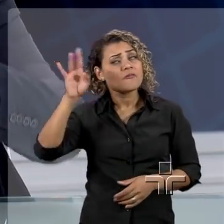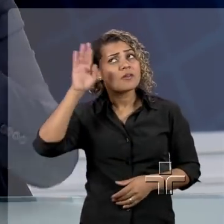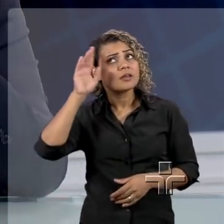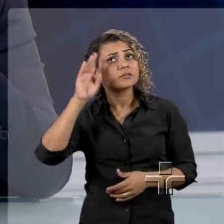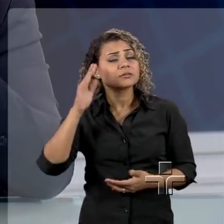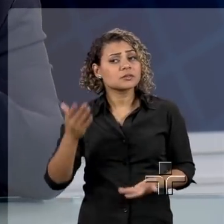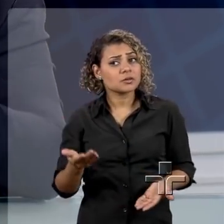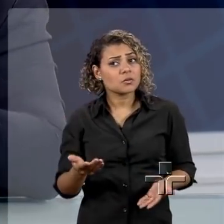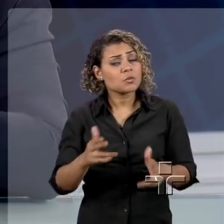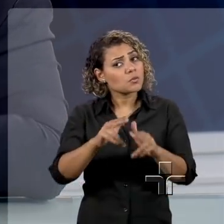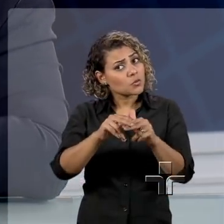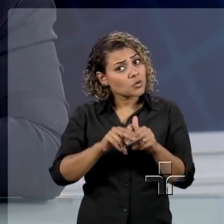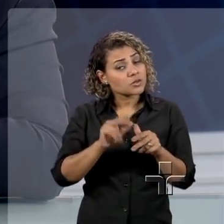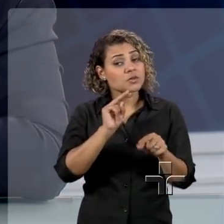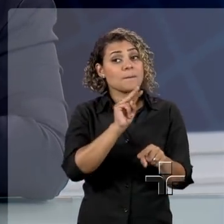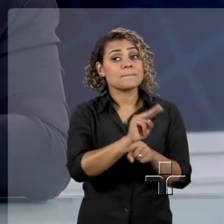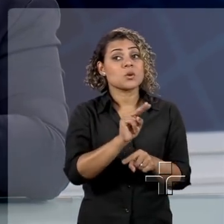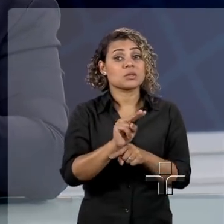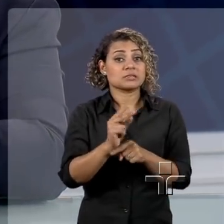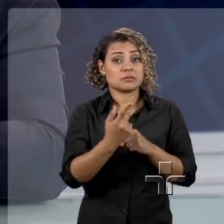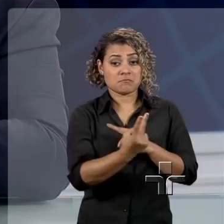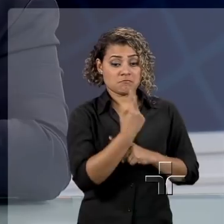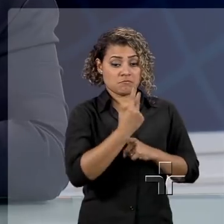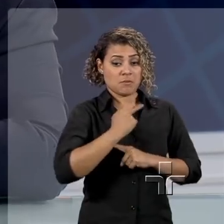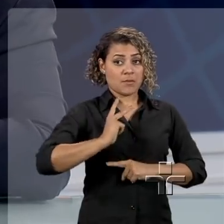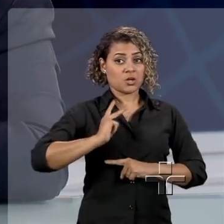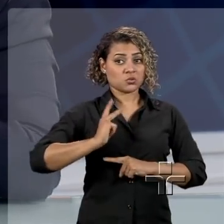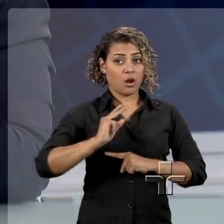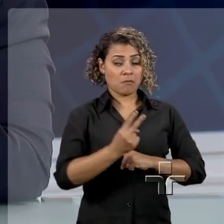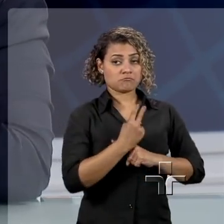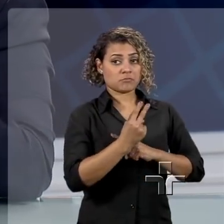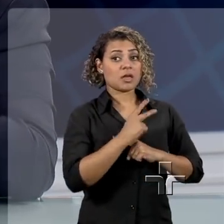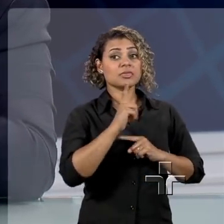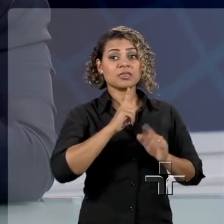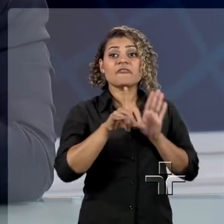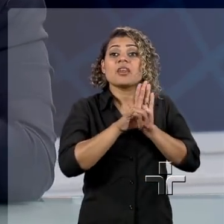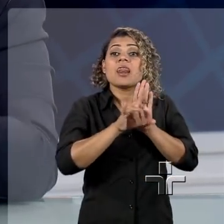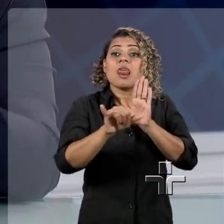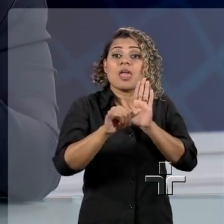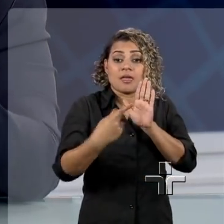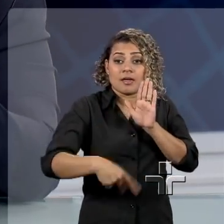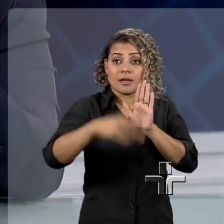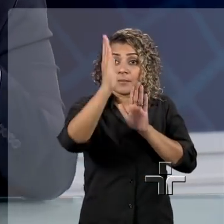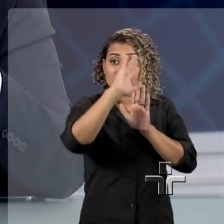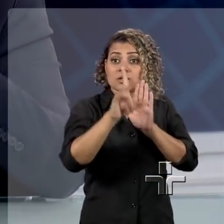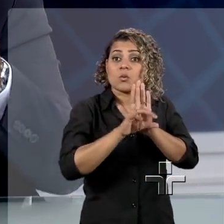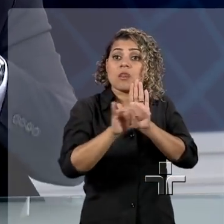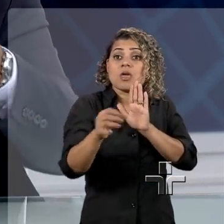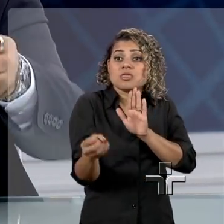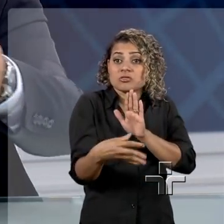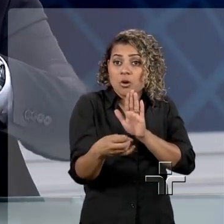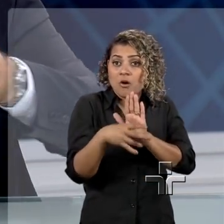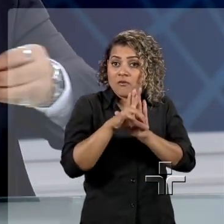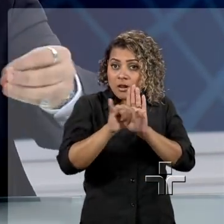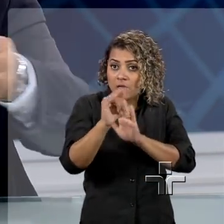esta proteção à privacidade, ela foi objeto de uma lei recente no Brasil, em